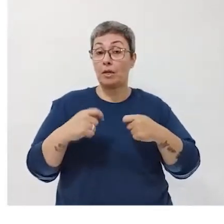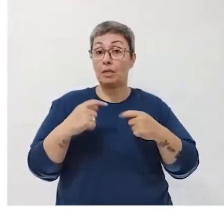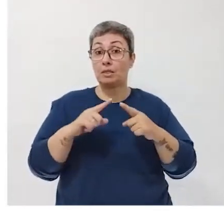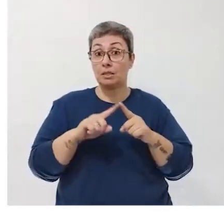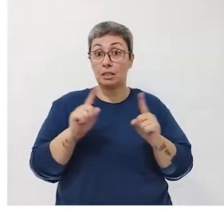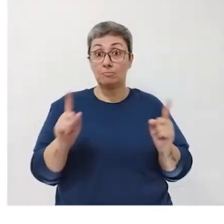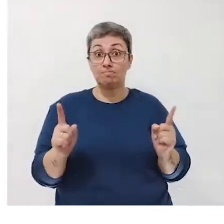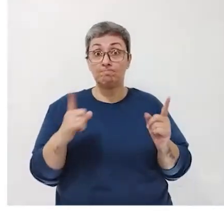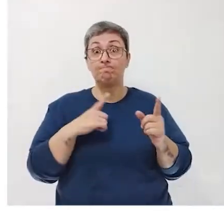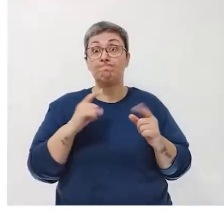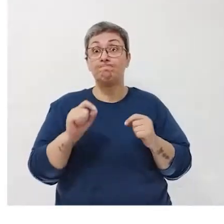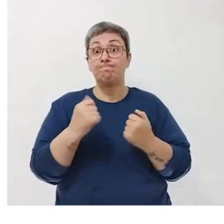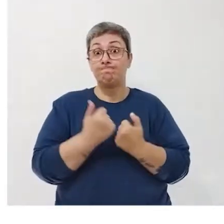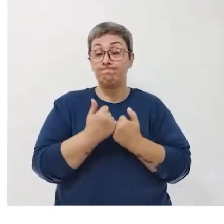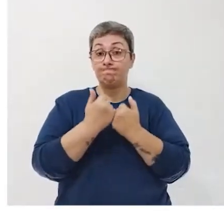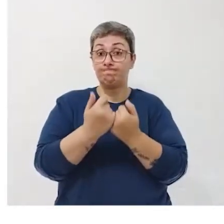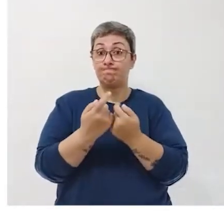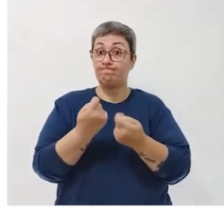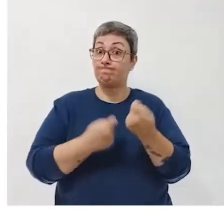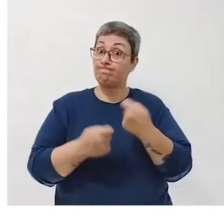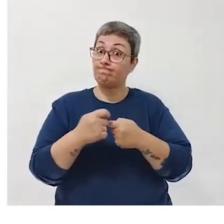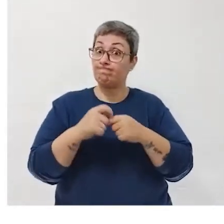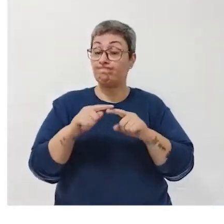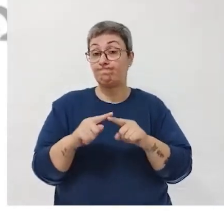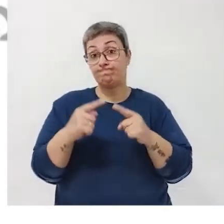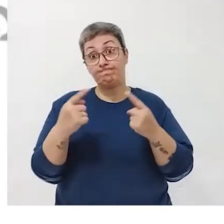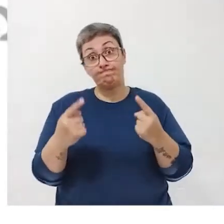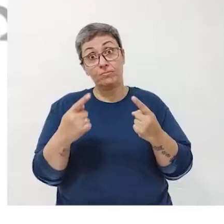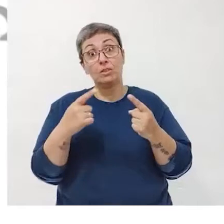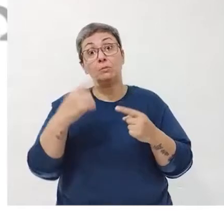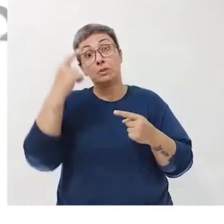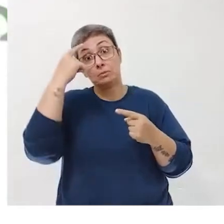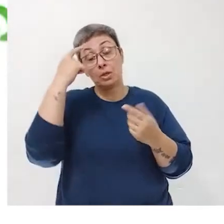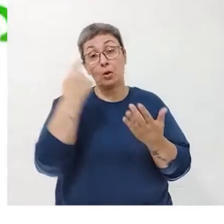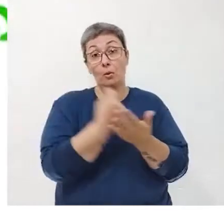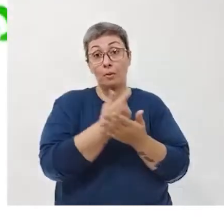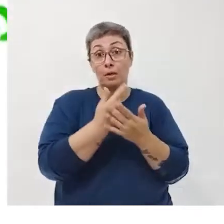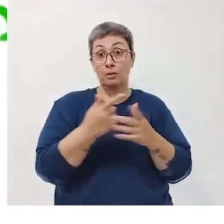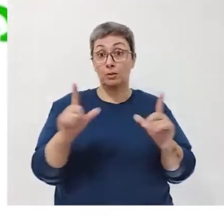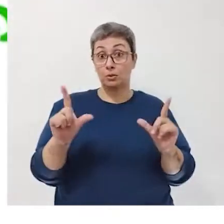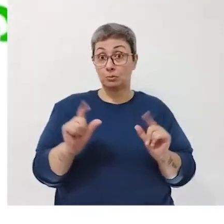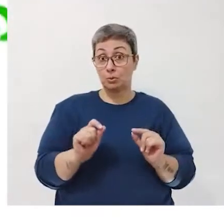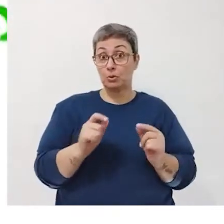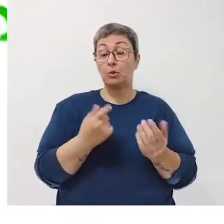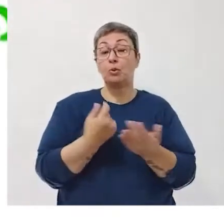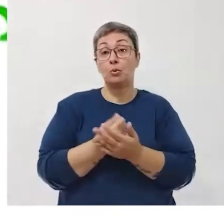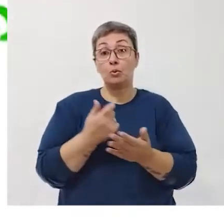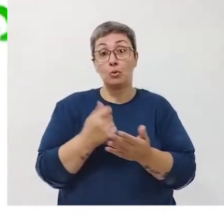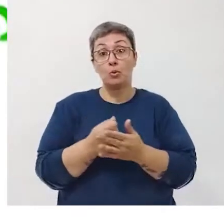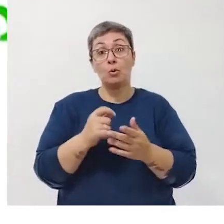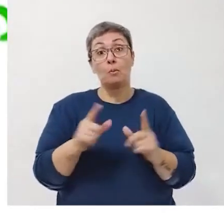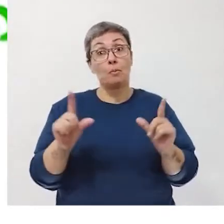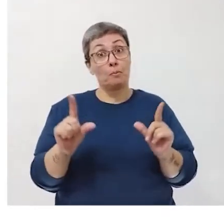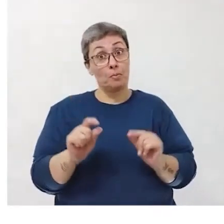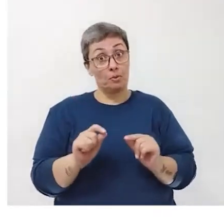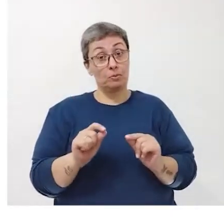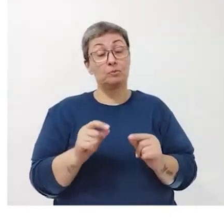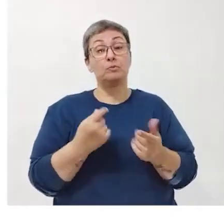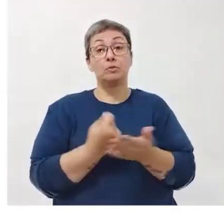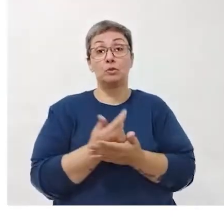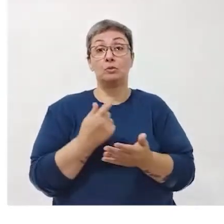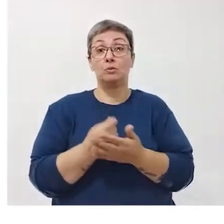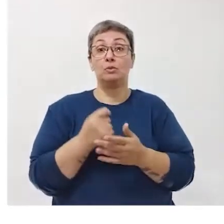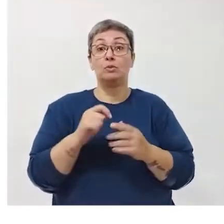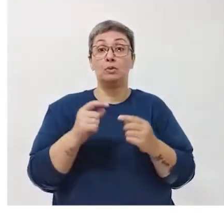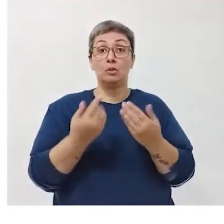alternativas sustentáveis e econômicas. Então, além de saber comprar, precisamos diminuir o consumo, ou seja, comprar menos. Se você usar